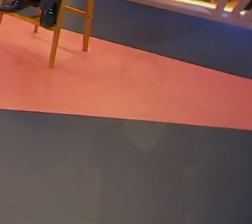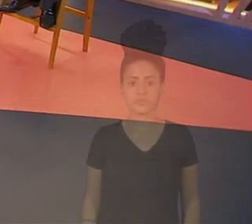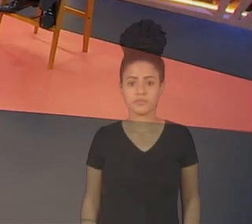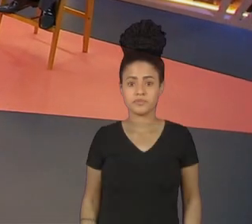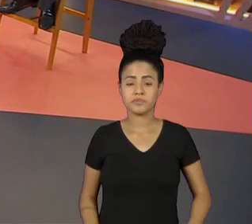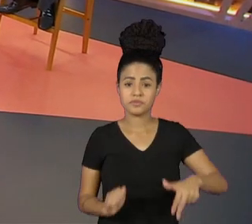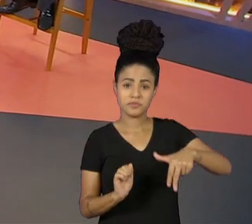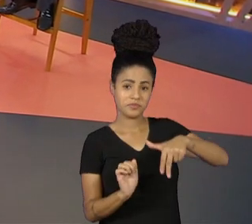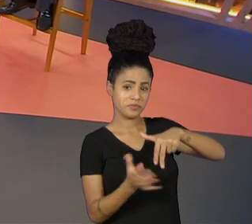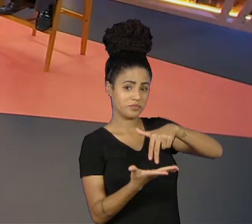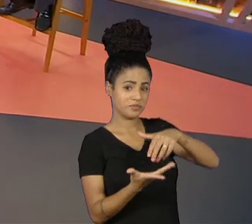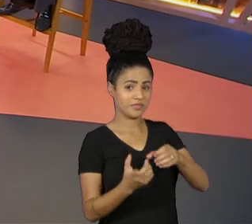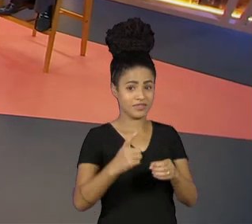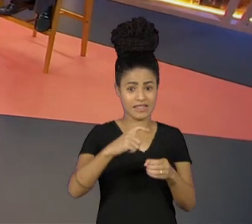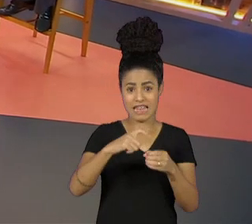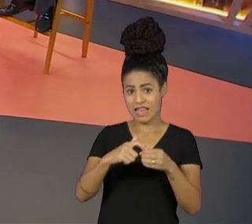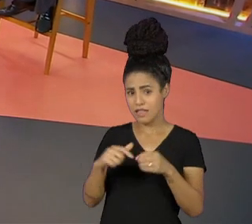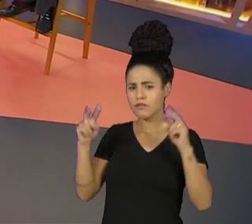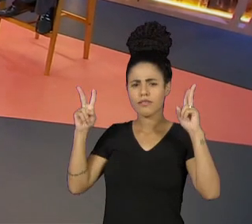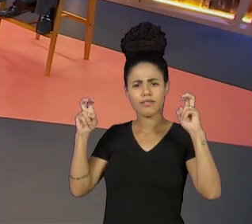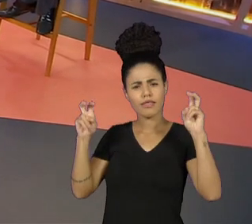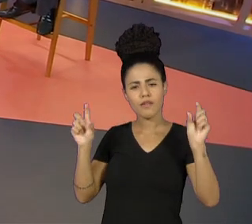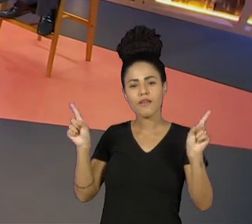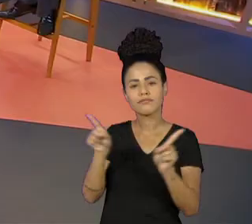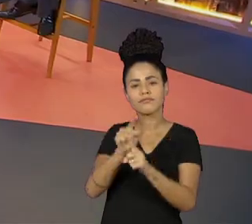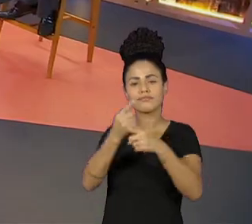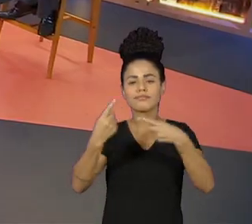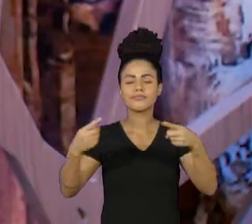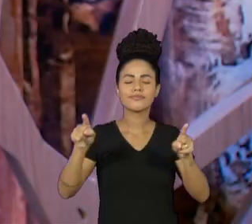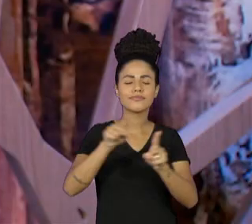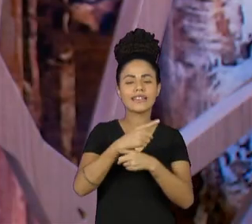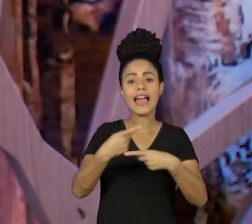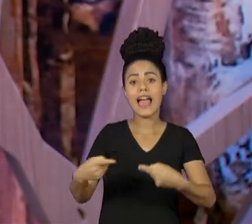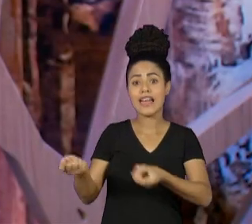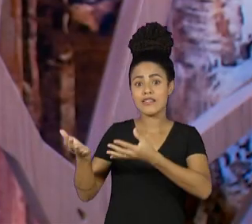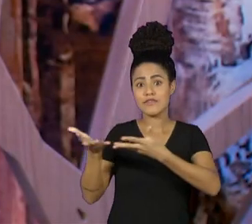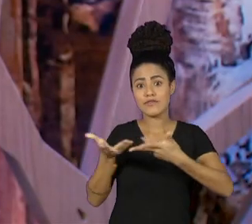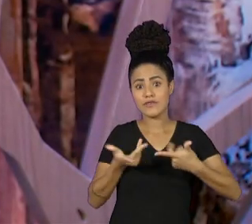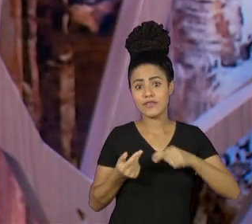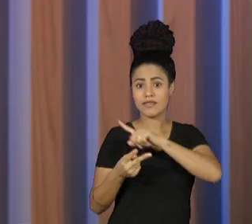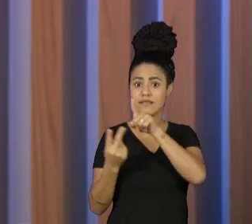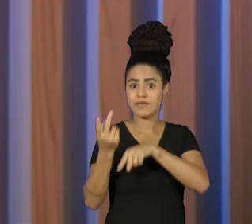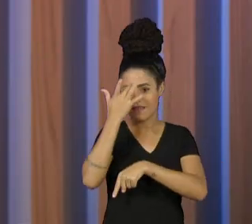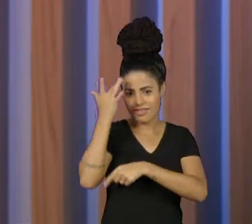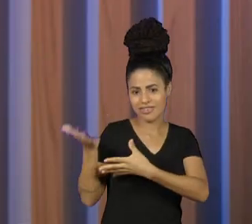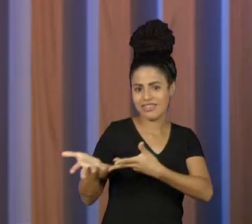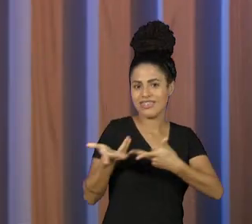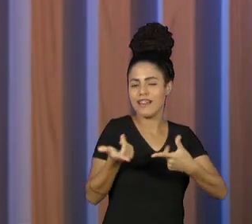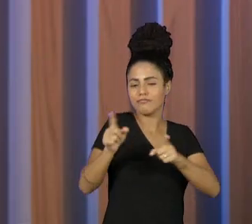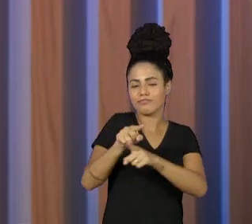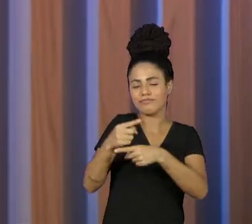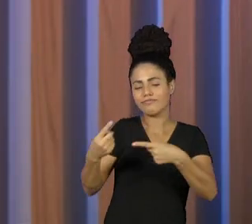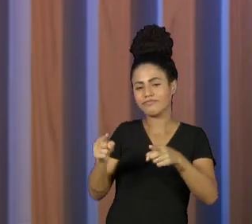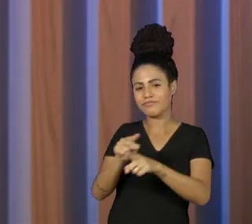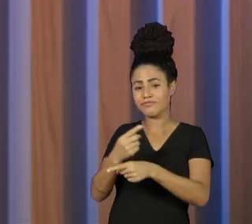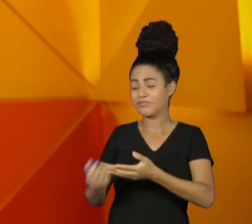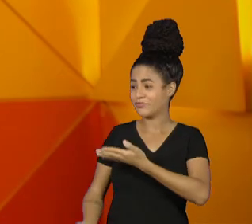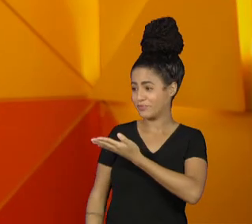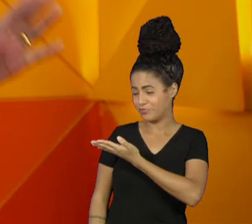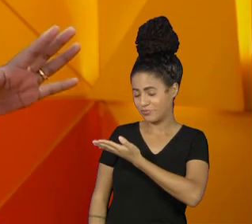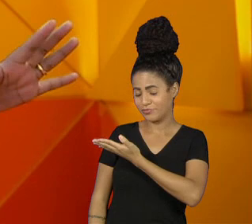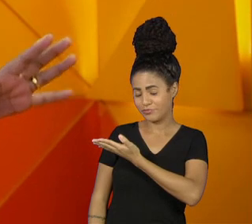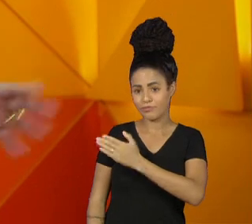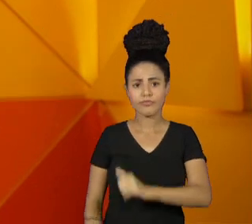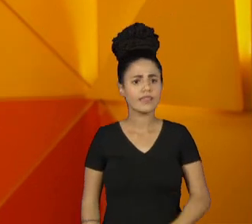Estação Livre de volta, falando de música e recebendo aqui o cantor lírico Toró de Souza e o maestro Fernando Matias.